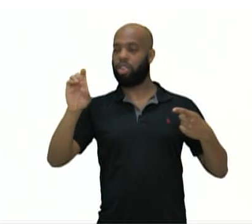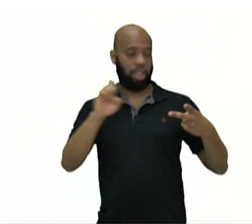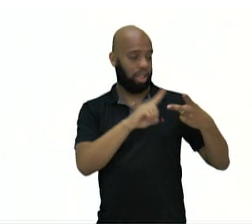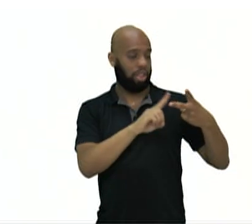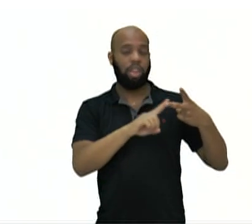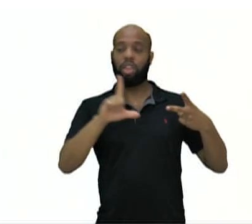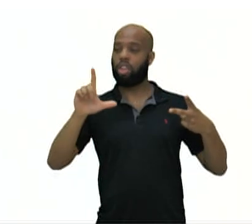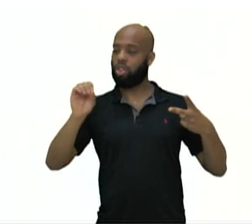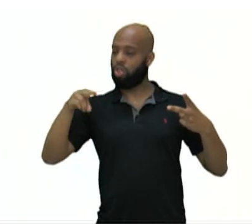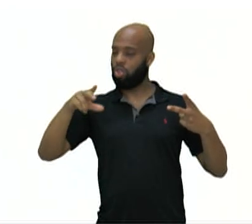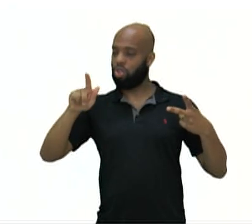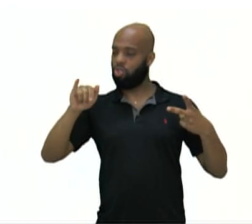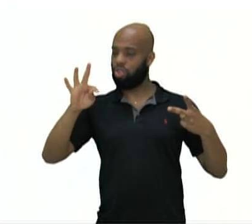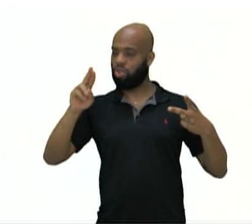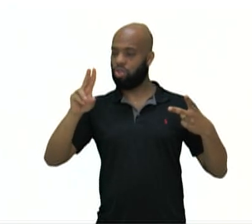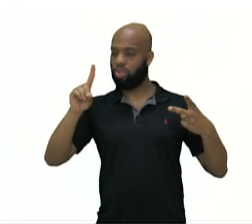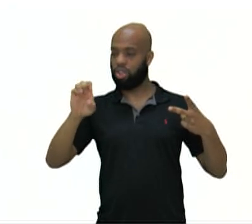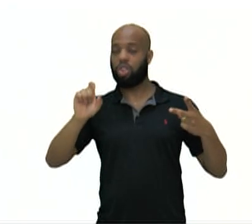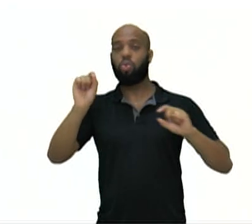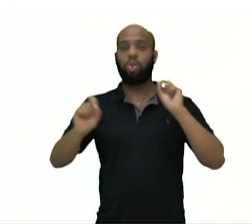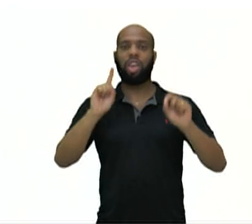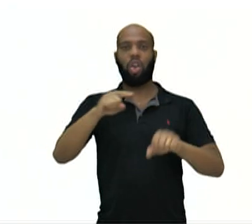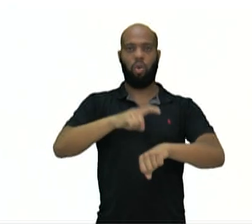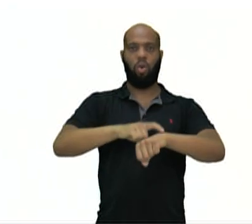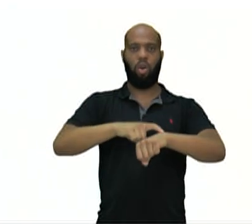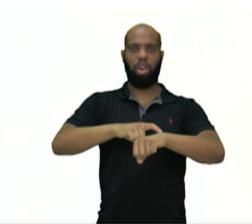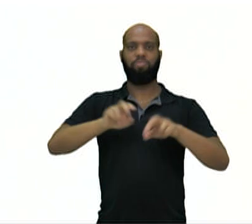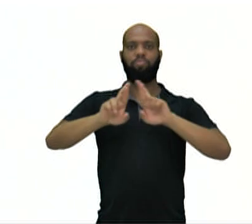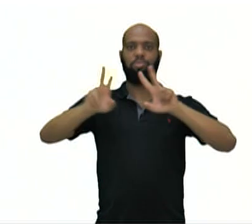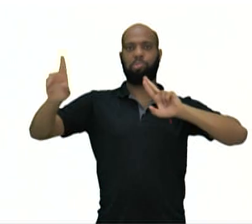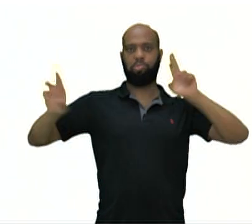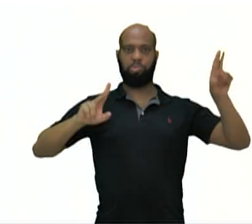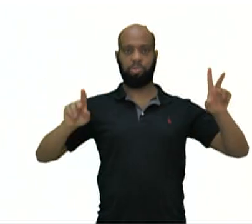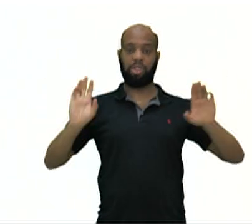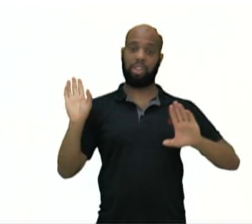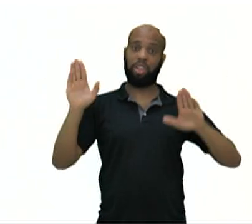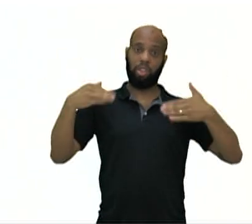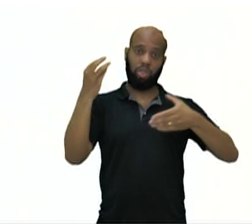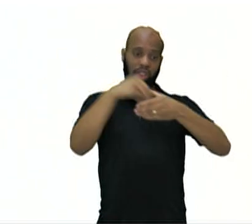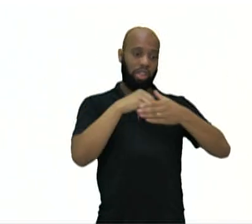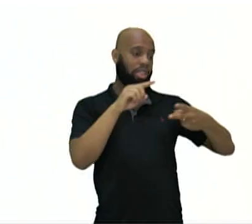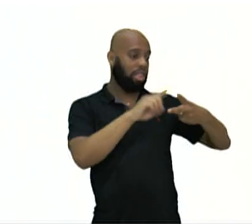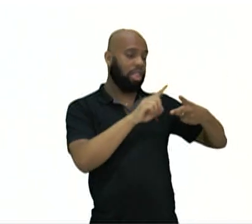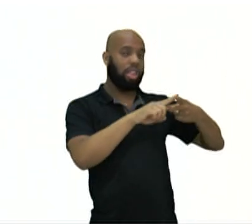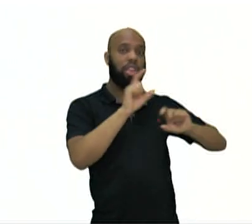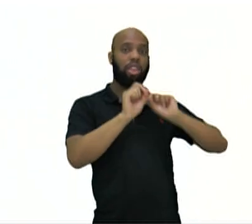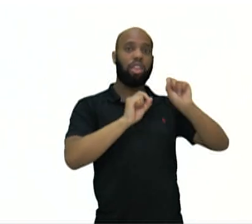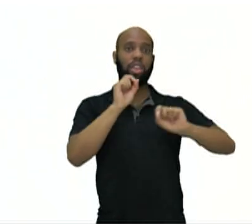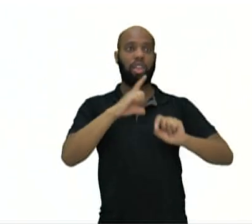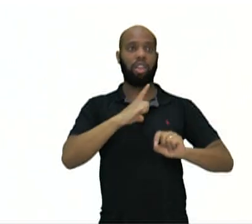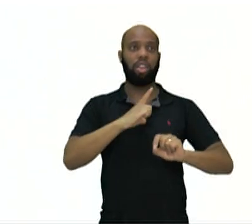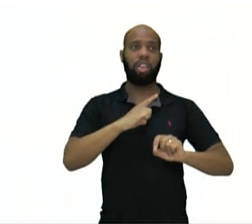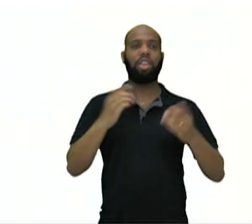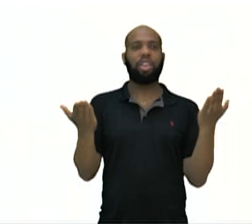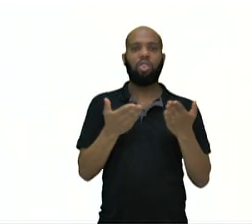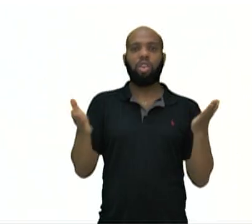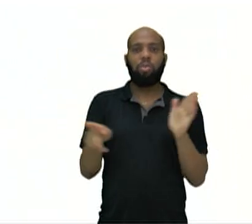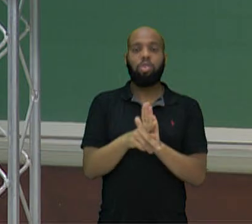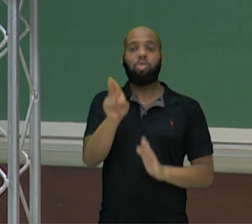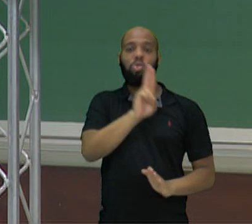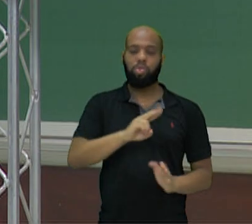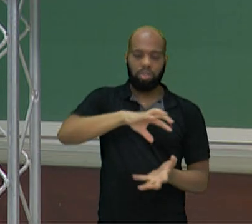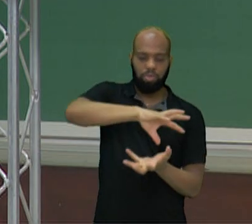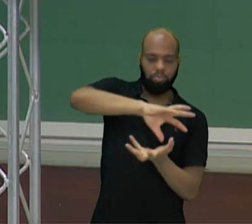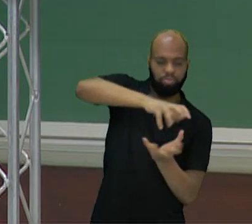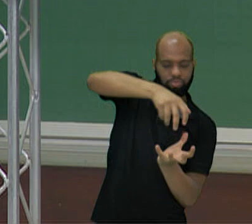tem a ver com os fusos horários, né? E aí, dentro da latitude, a expressão máxima da latitude está aqui na linha do Equador.